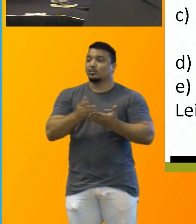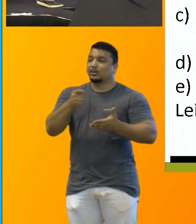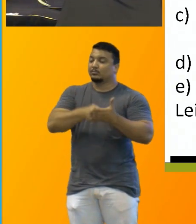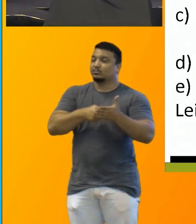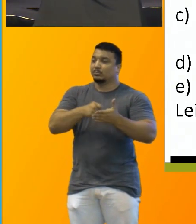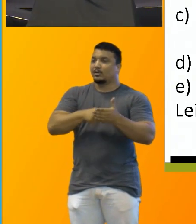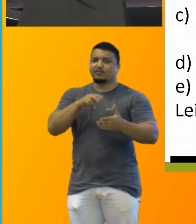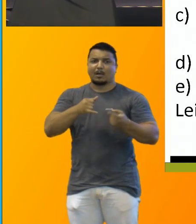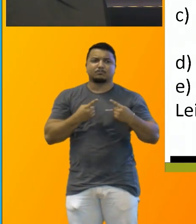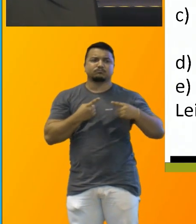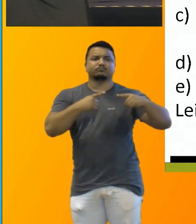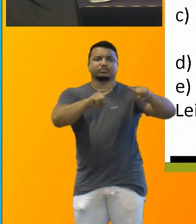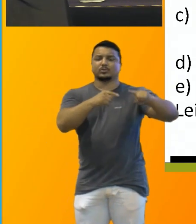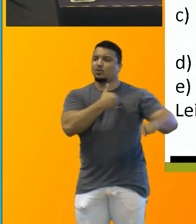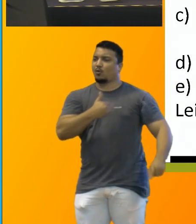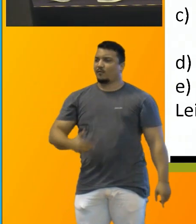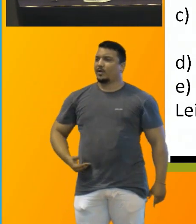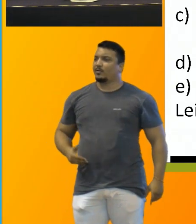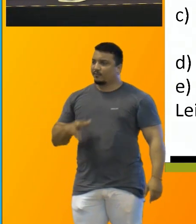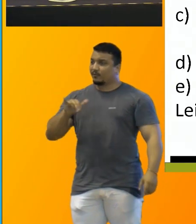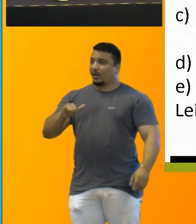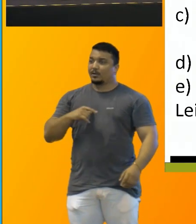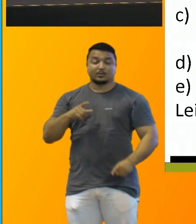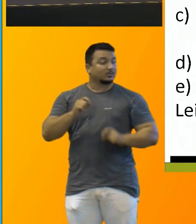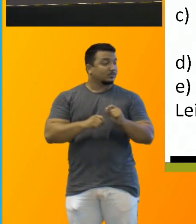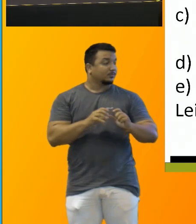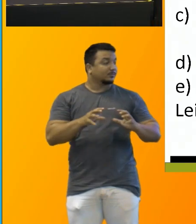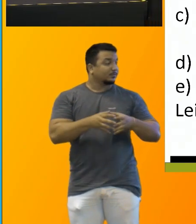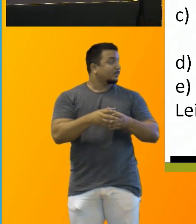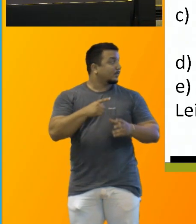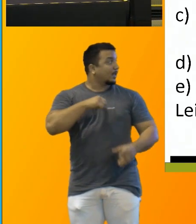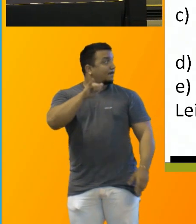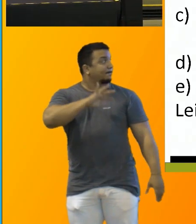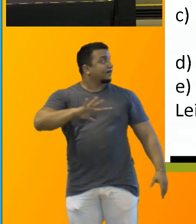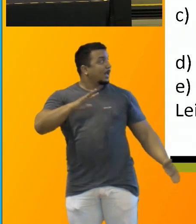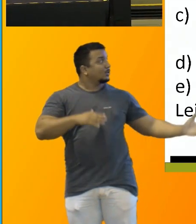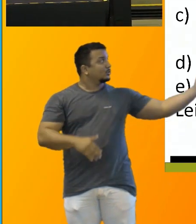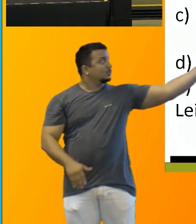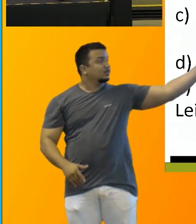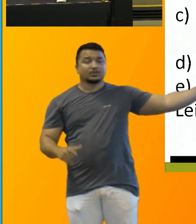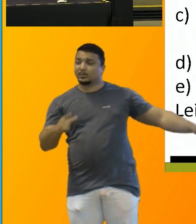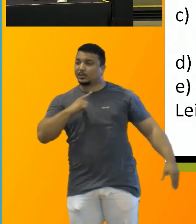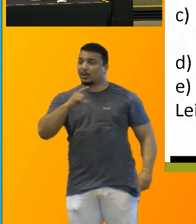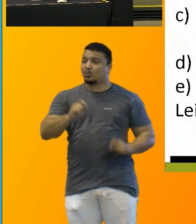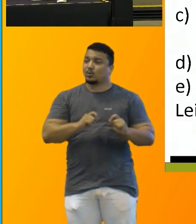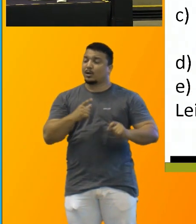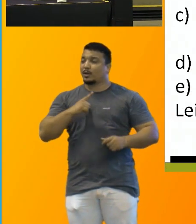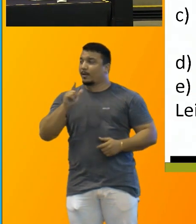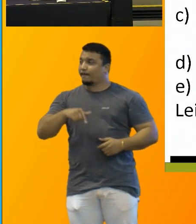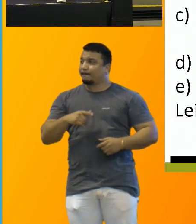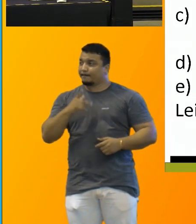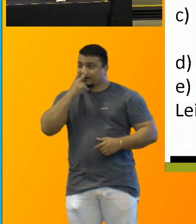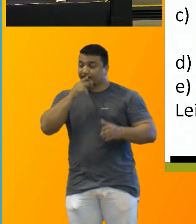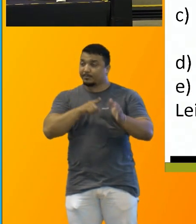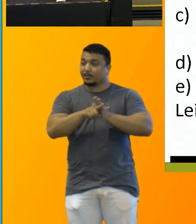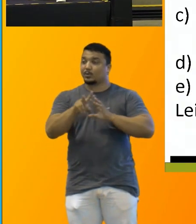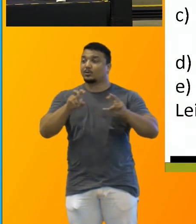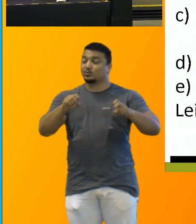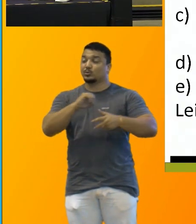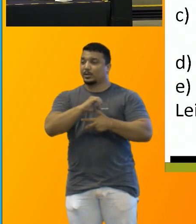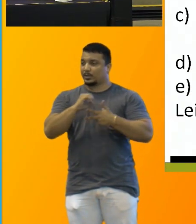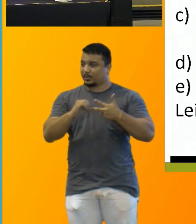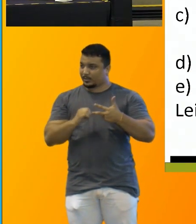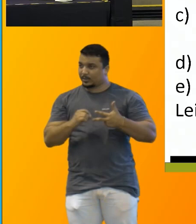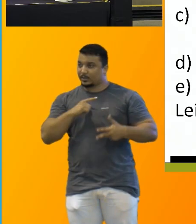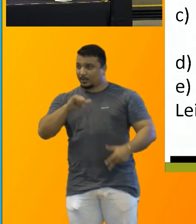vai bater de frente com o governo. E essa imagem que está aqui apareceu em uma questão do Enem.